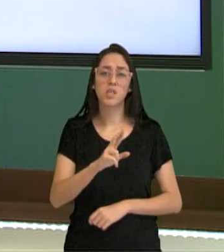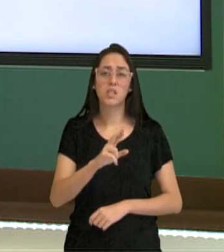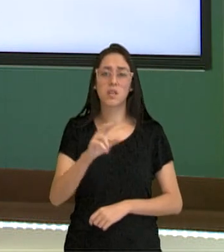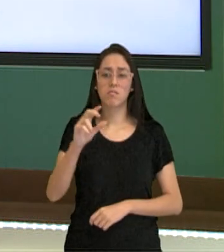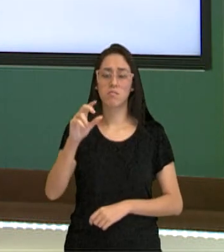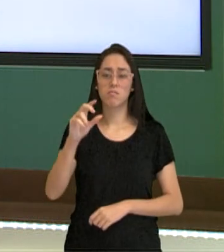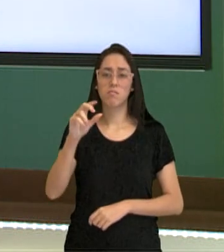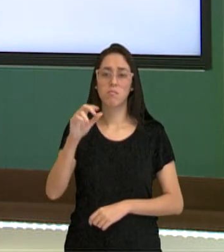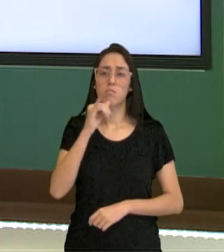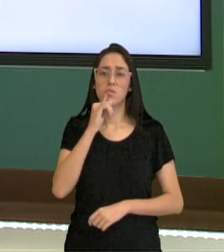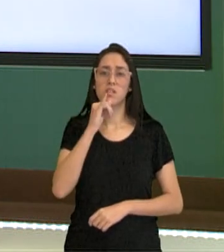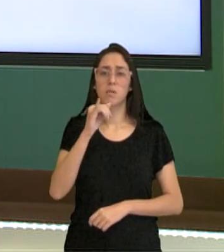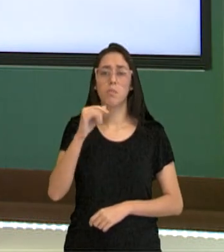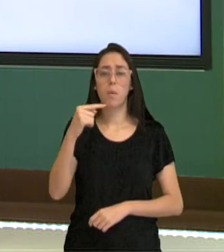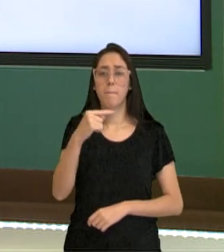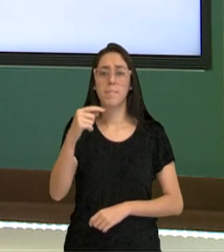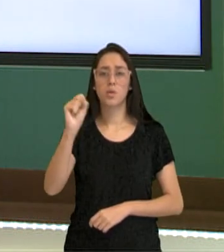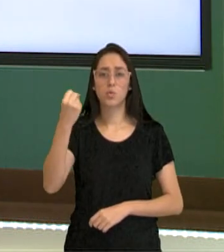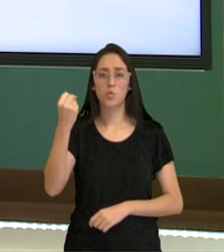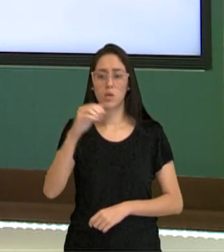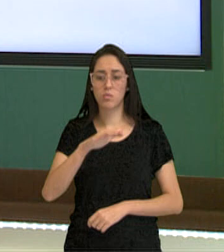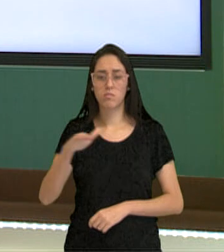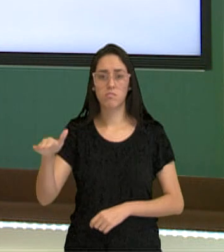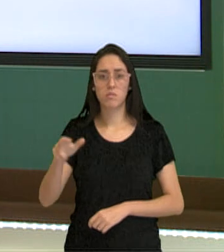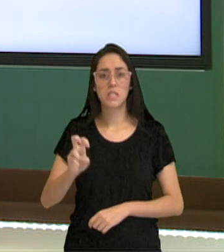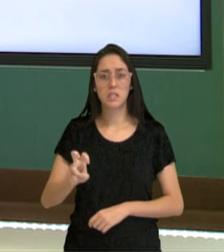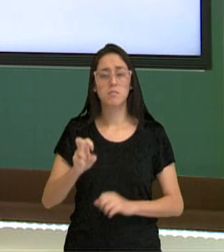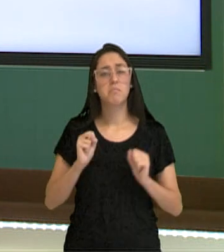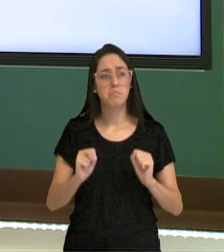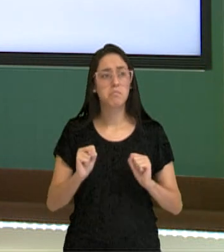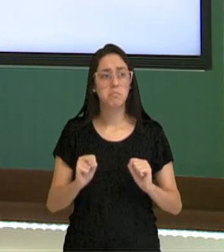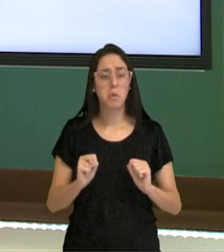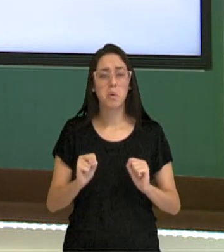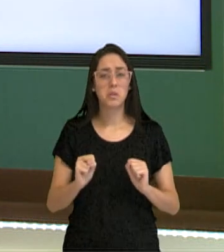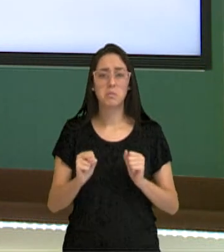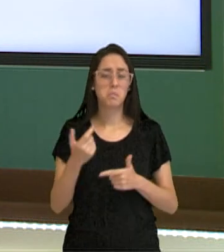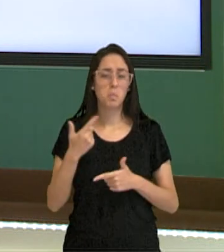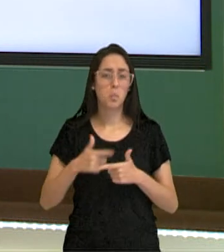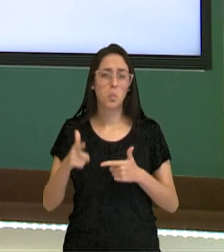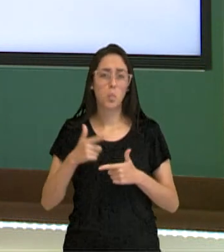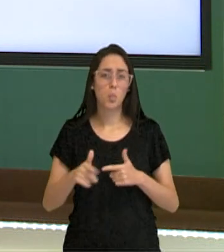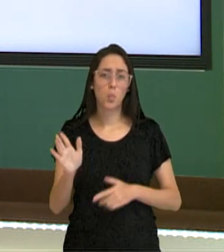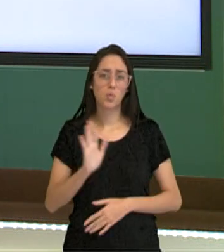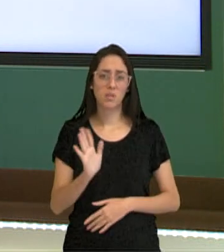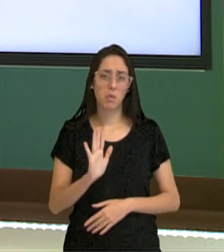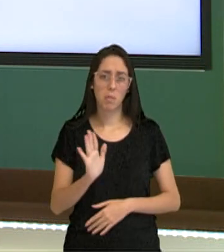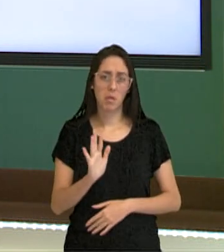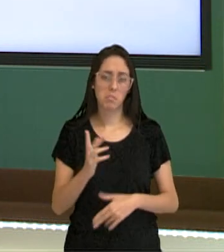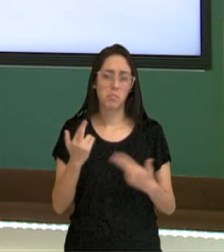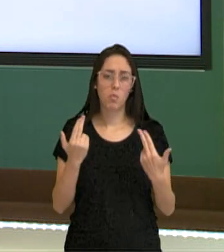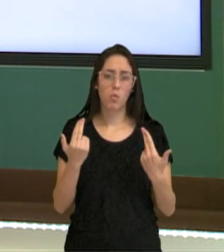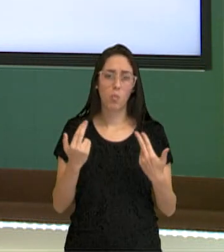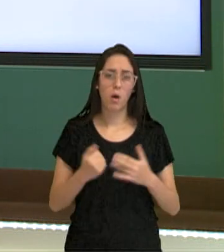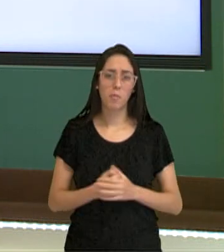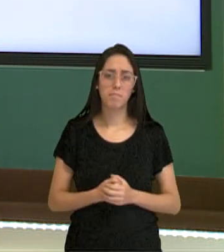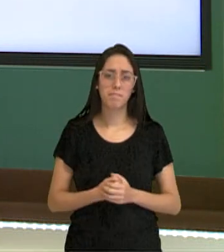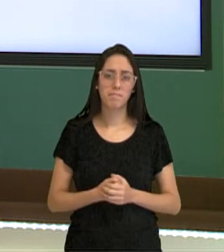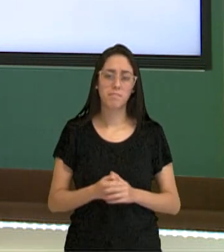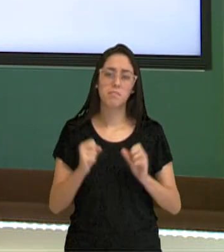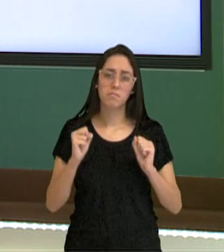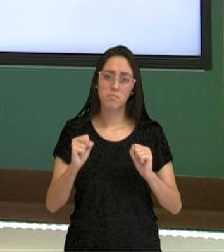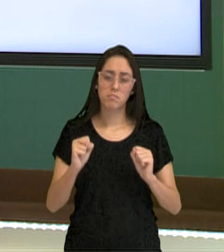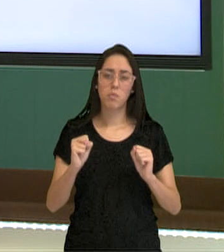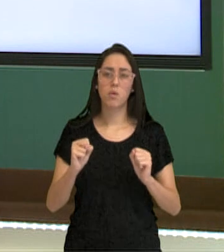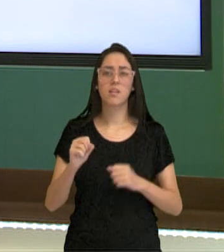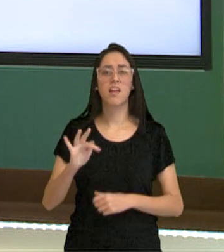Menos 8 quintos. Também é aceitável porque as duas se equivalem, tá bom? Resposta fracionária